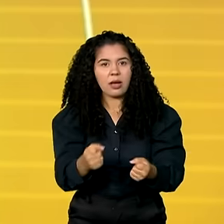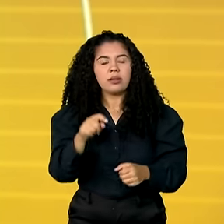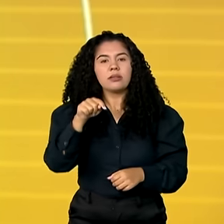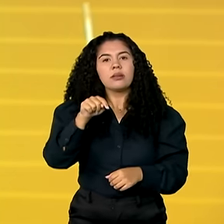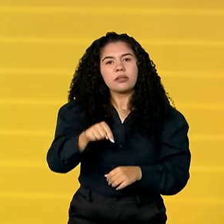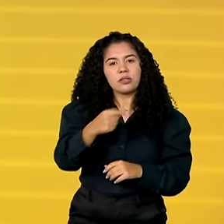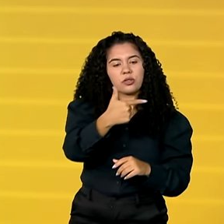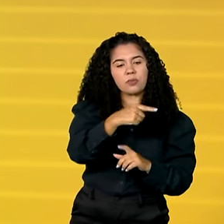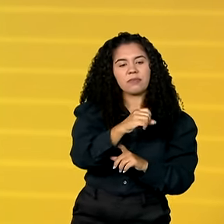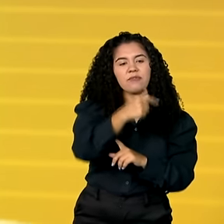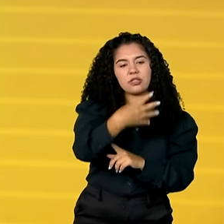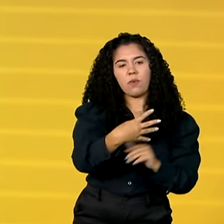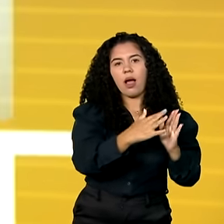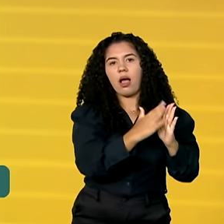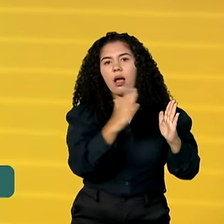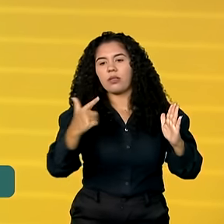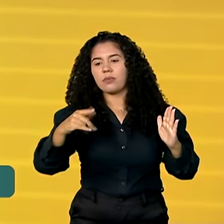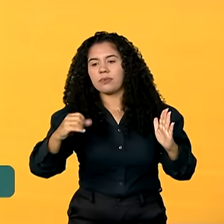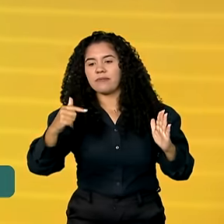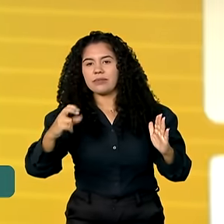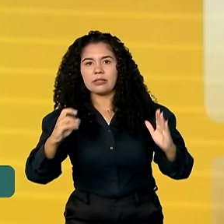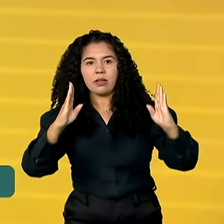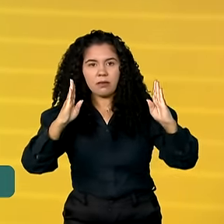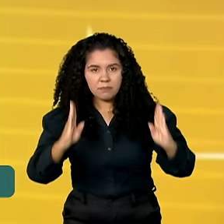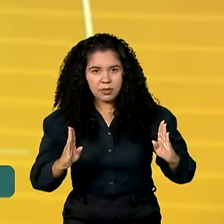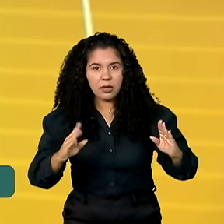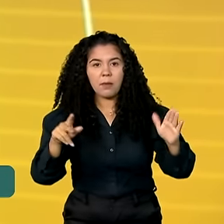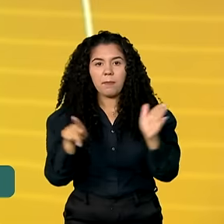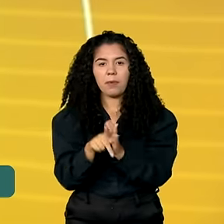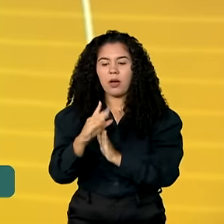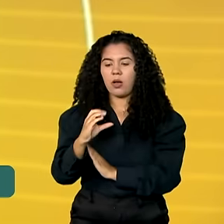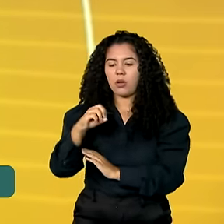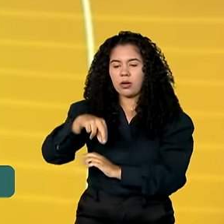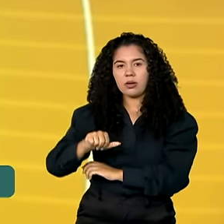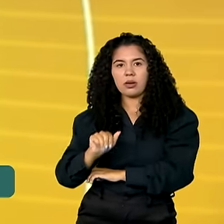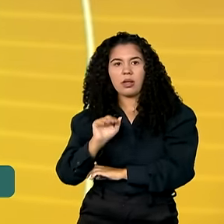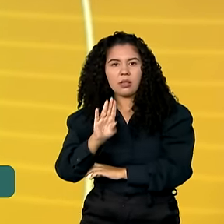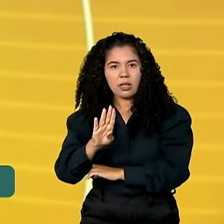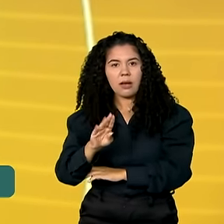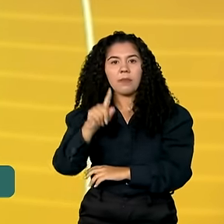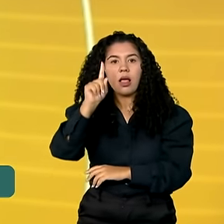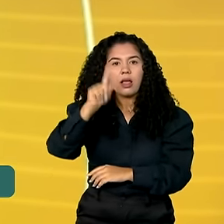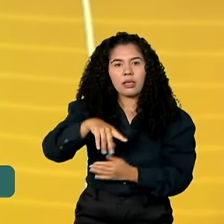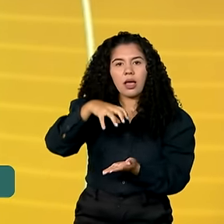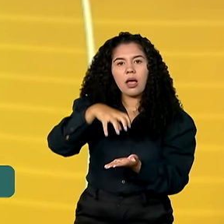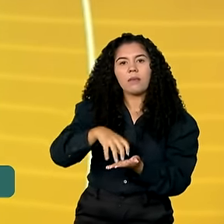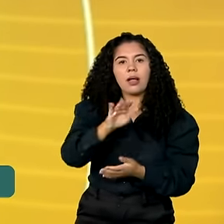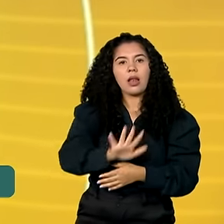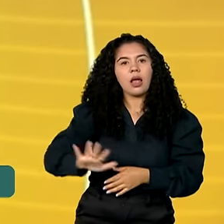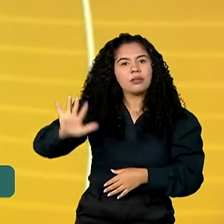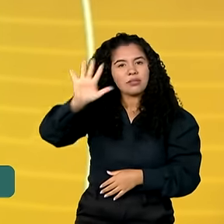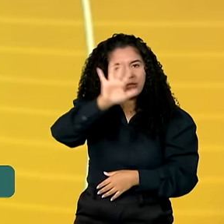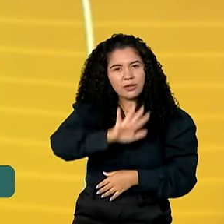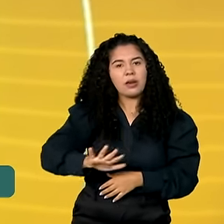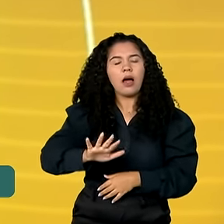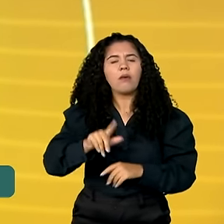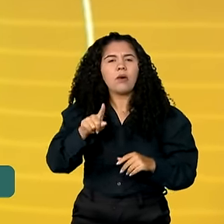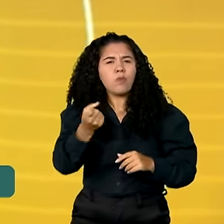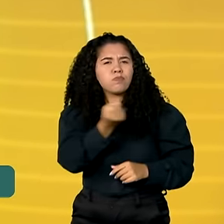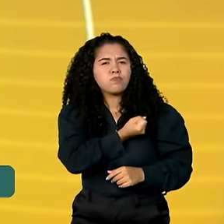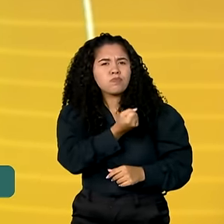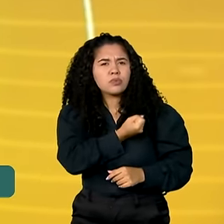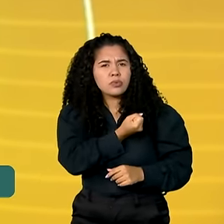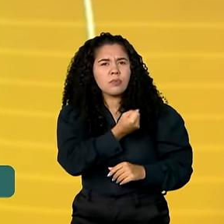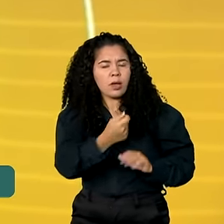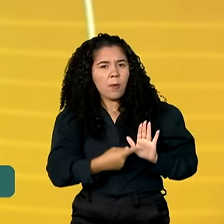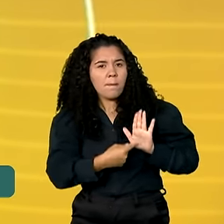2024-2025. É o que indica o segundo levantamento feito pela Conab, a Companhia Nacional de Abastecimento. O número reflete uma alta